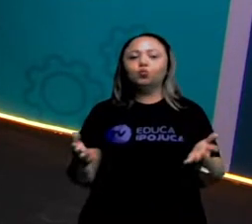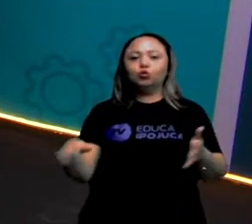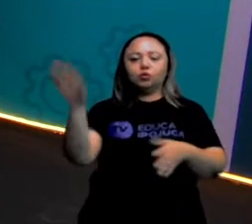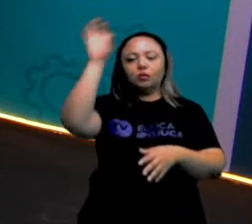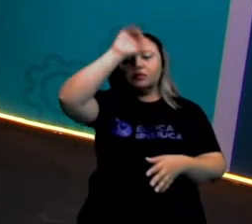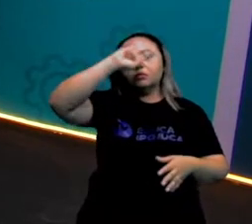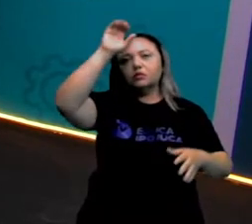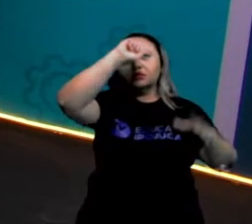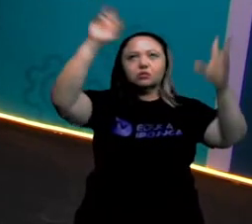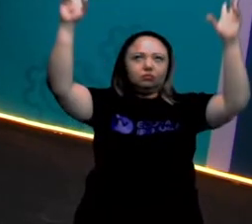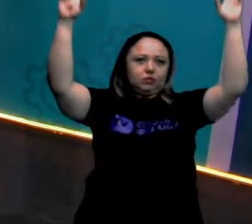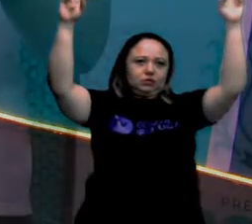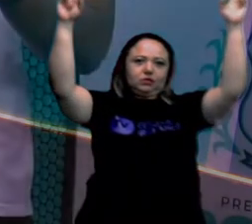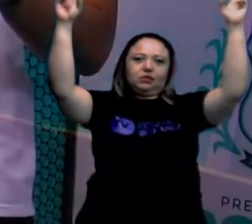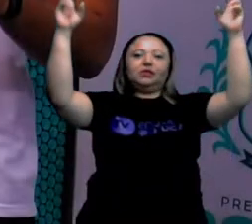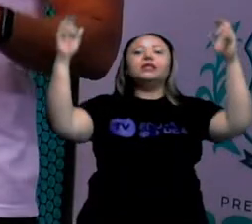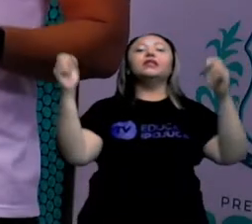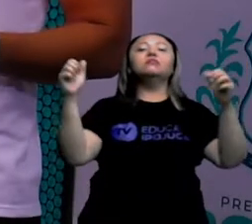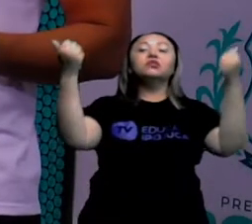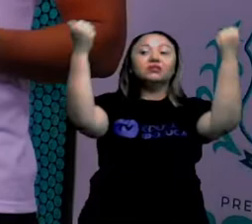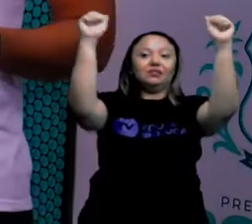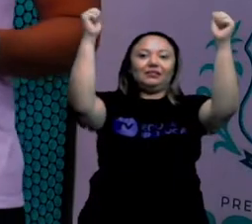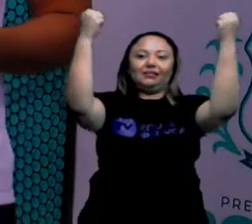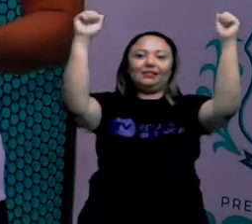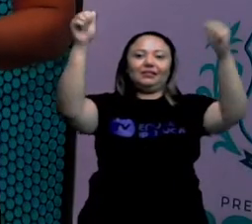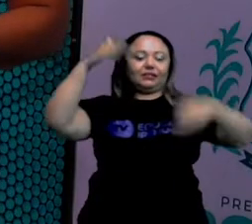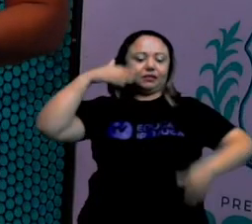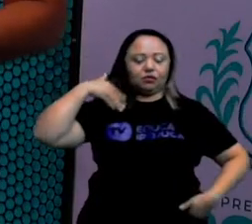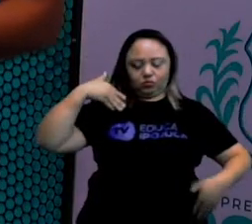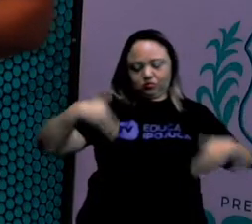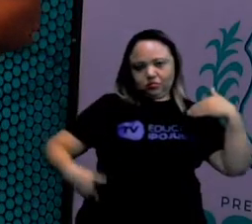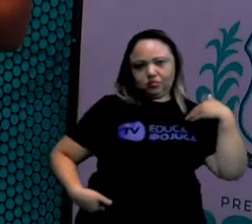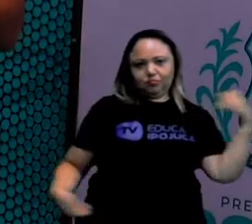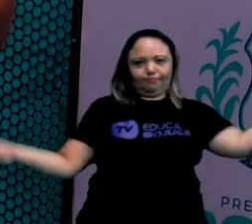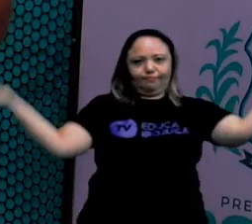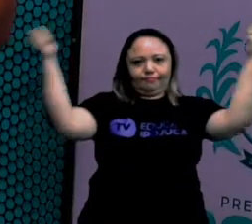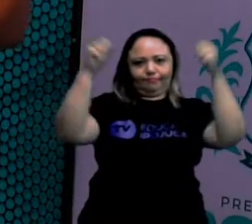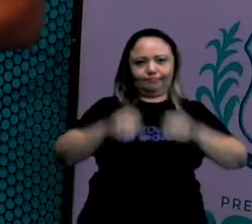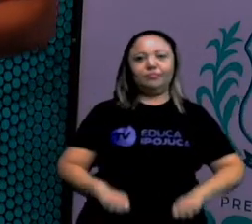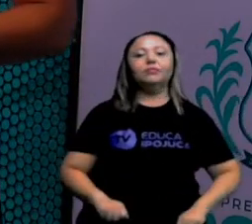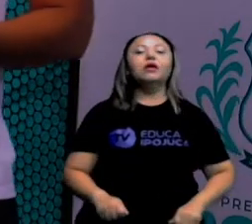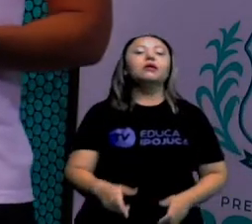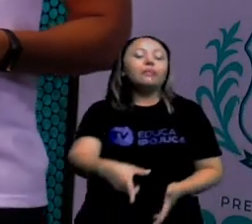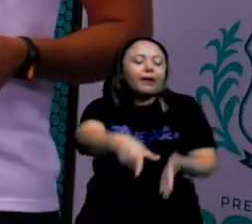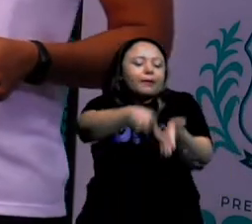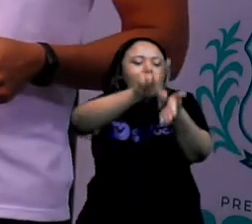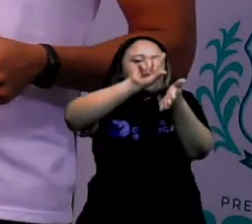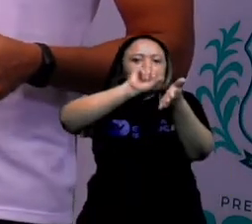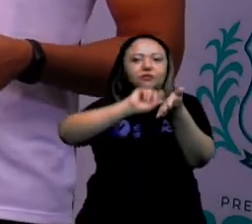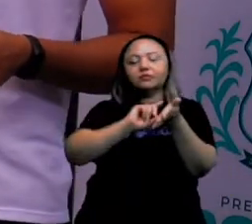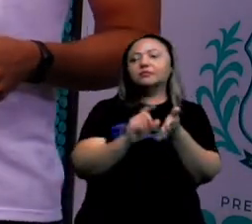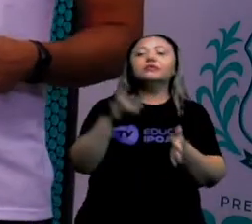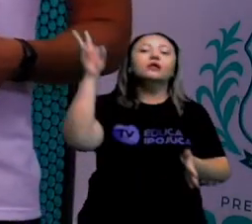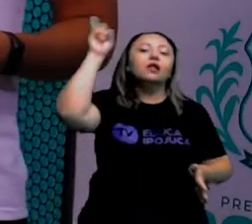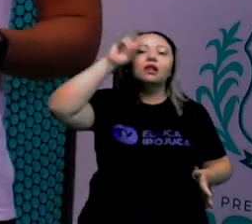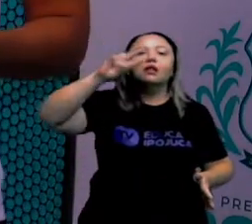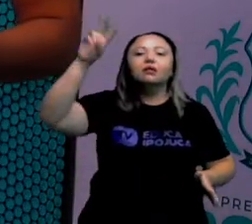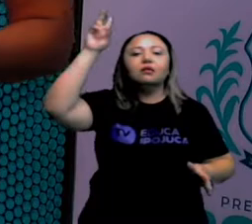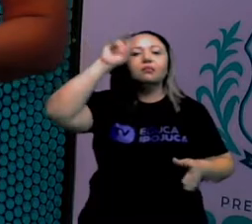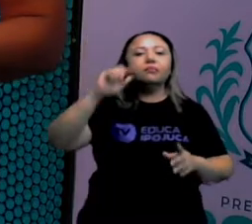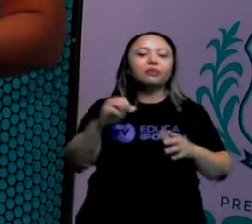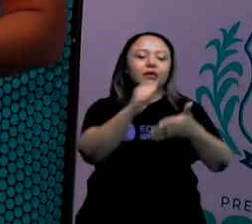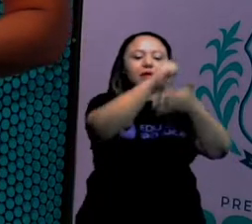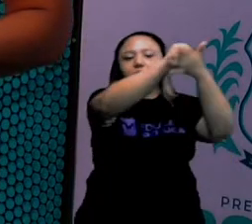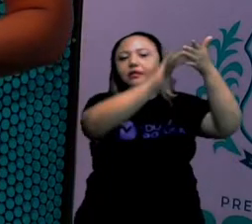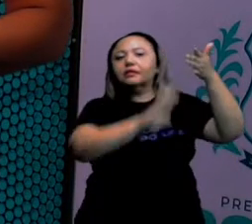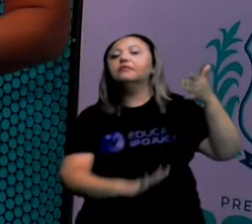capacidades físicas. Mas antes de iniciar o conteúdo do dia de hoje, vamos relembrar a atividade, o desafio que eu deixei para vocês